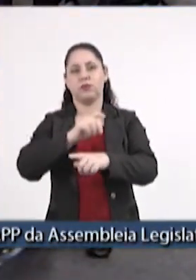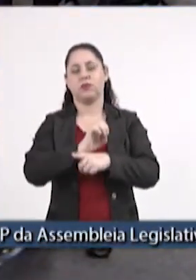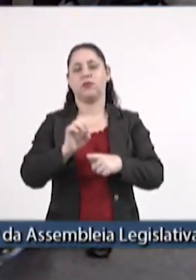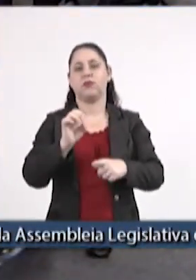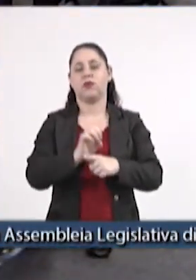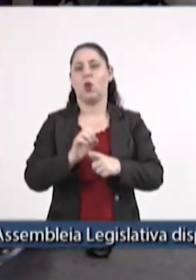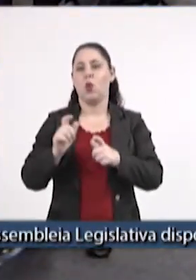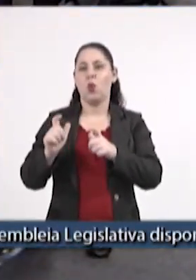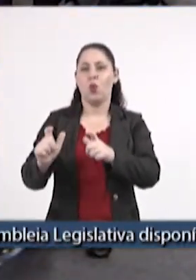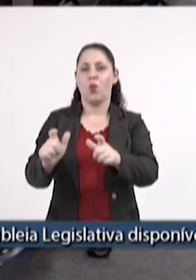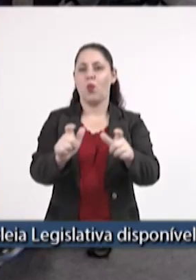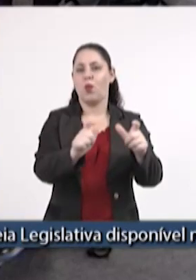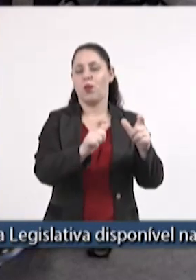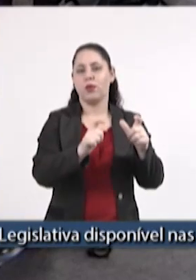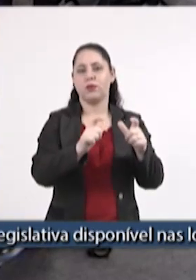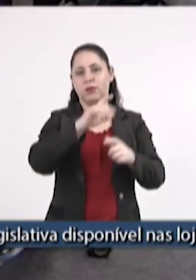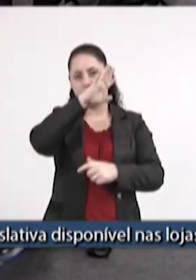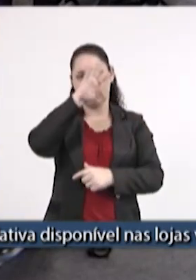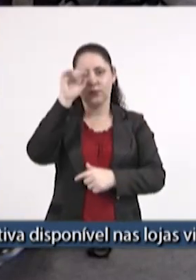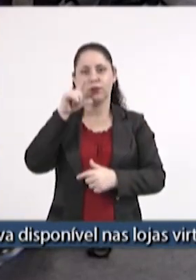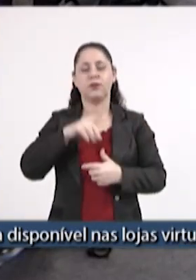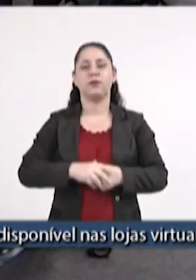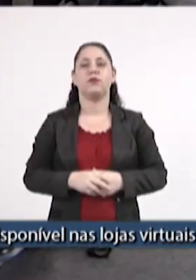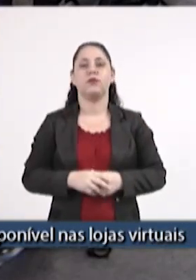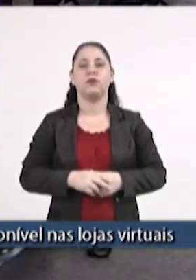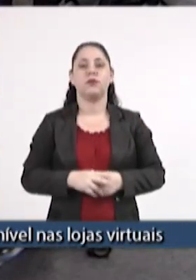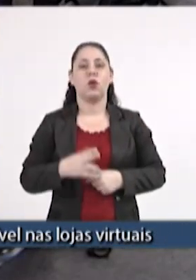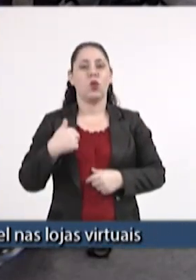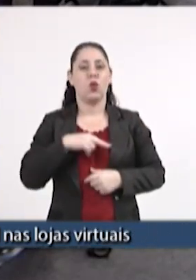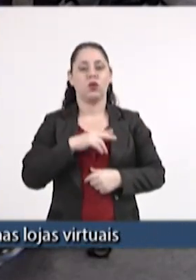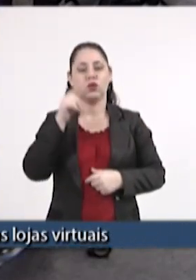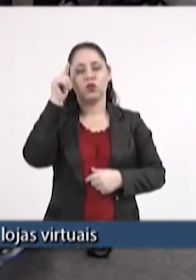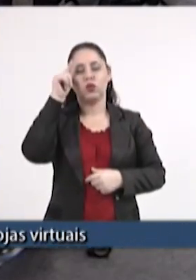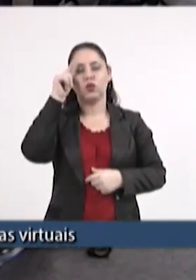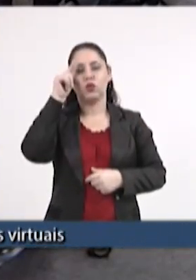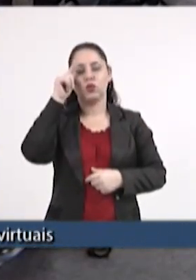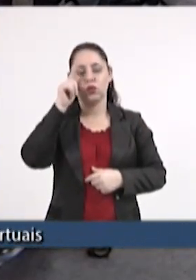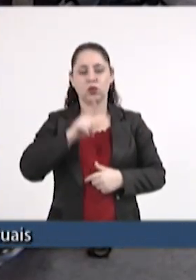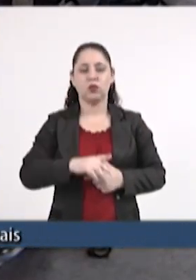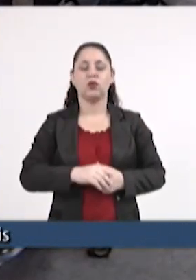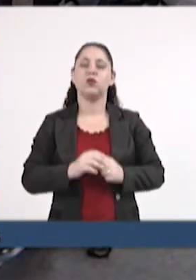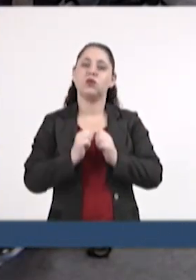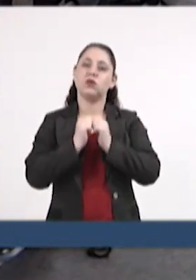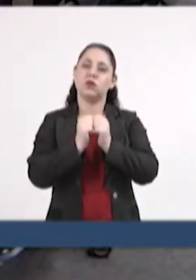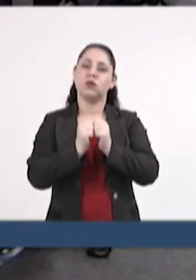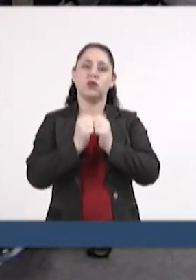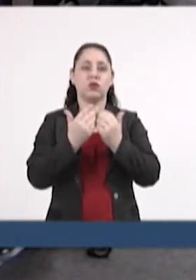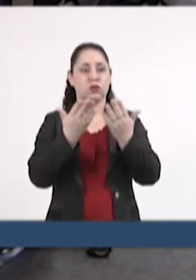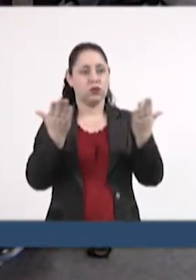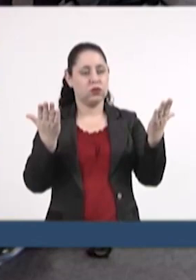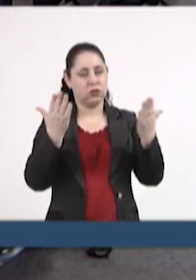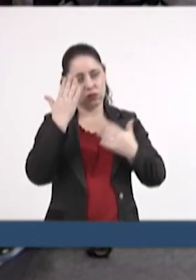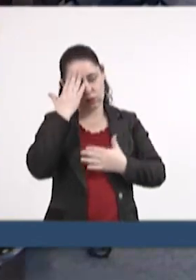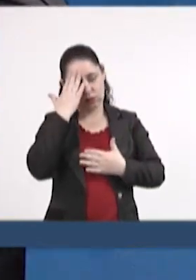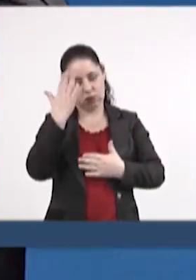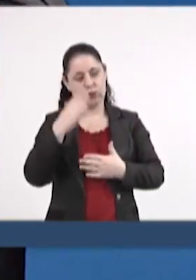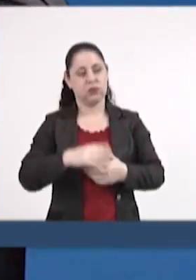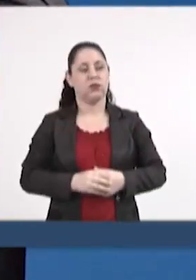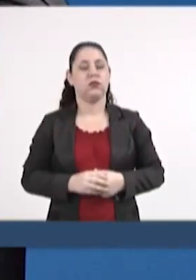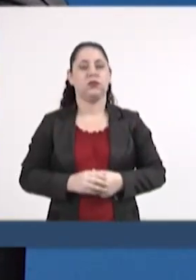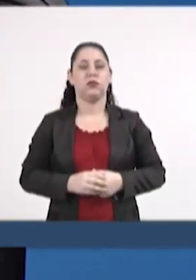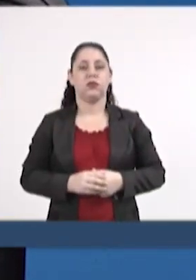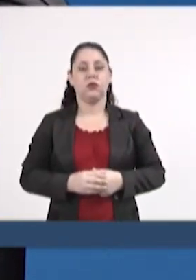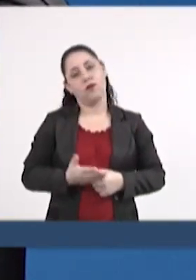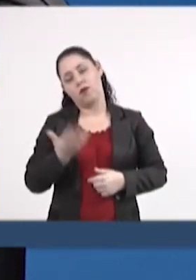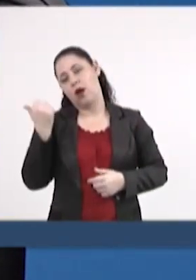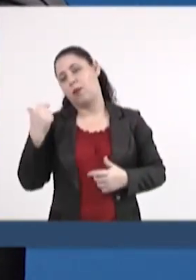por todos os lugares do Mato Grosso do Sul, para que a gente consiga estar juntos com vocês. Muito obrigada.